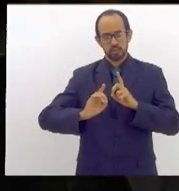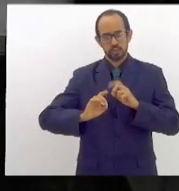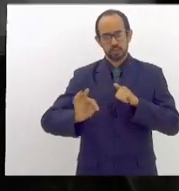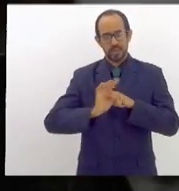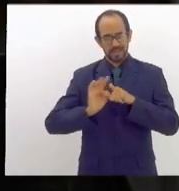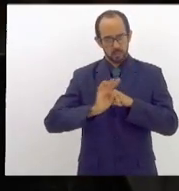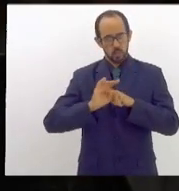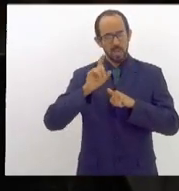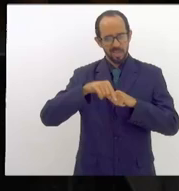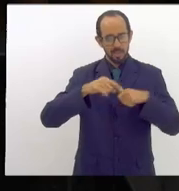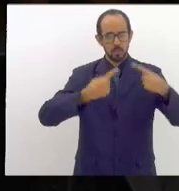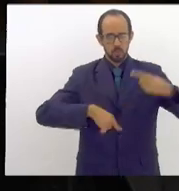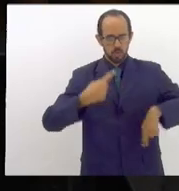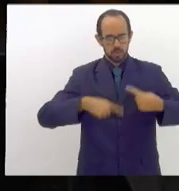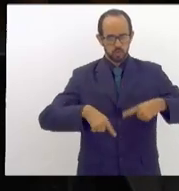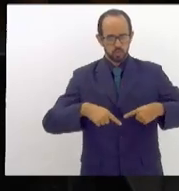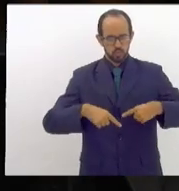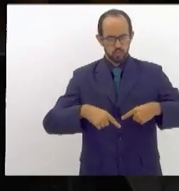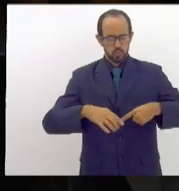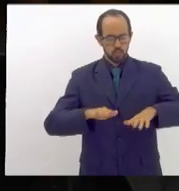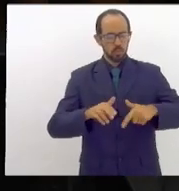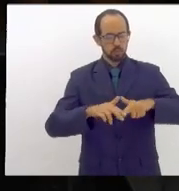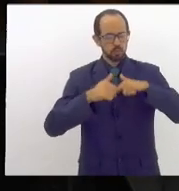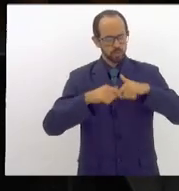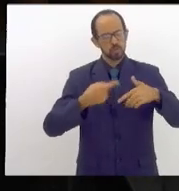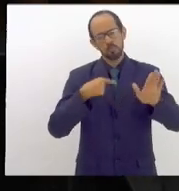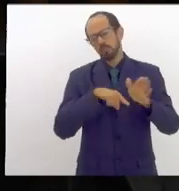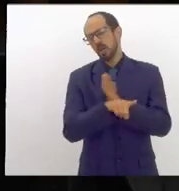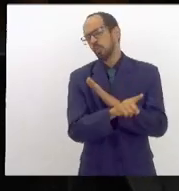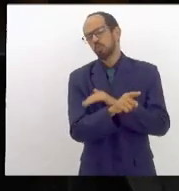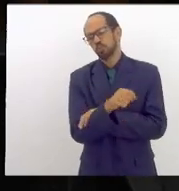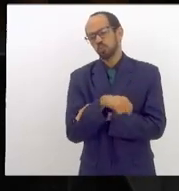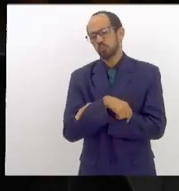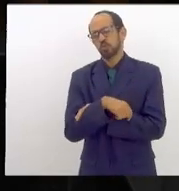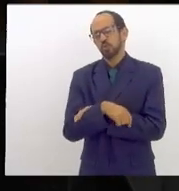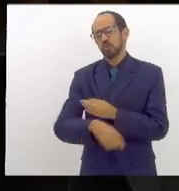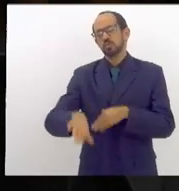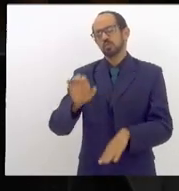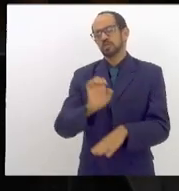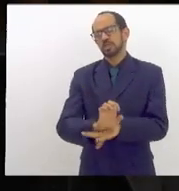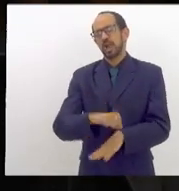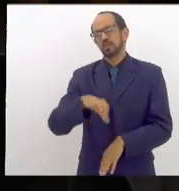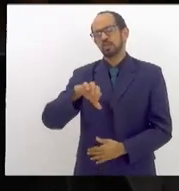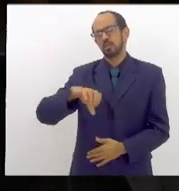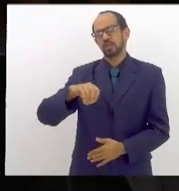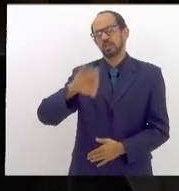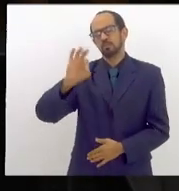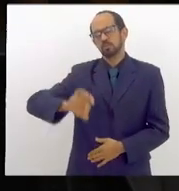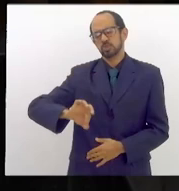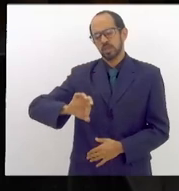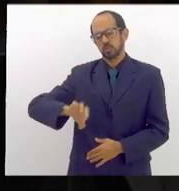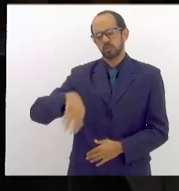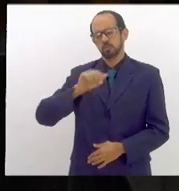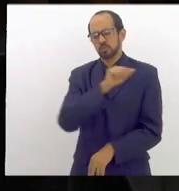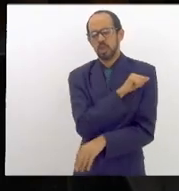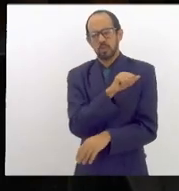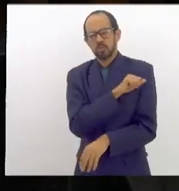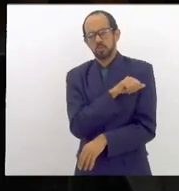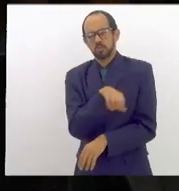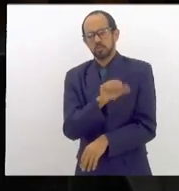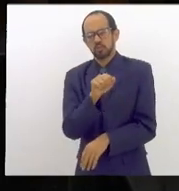num estado em que mais de 90% dos alunos das escolas públicas